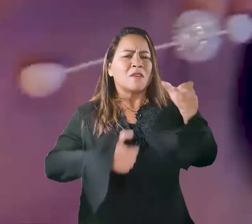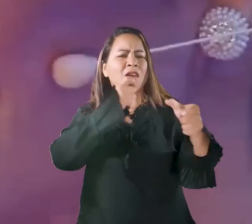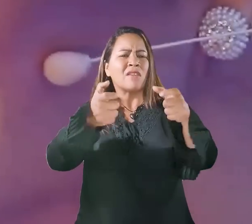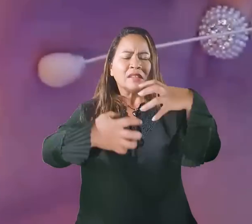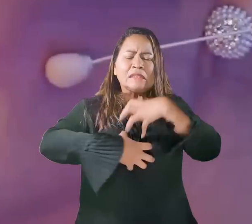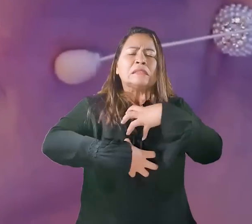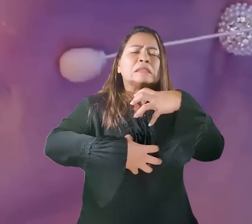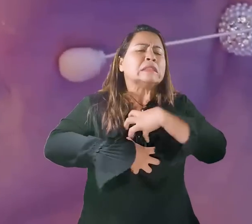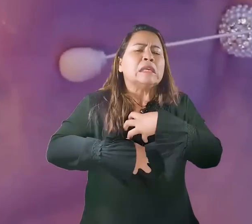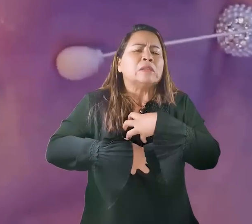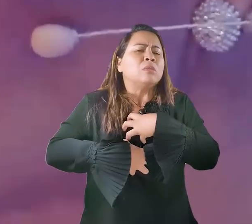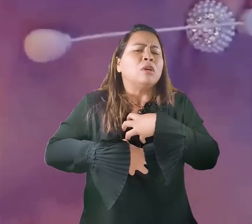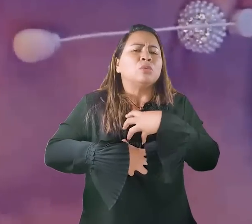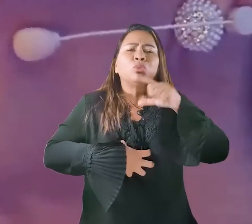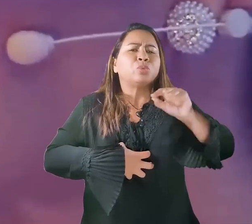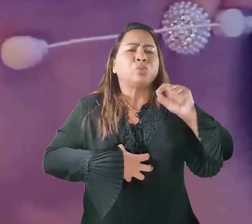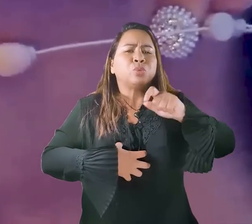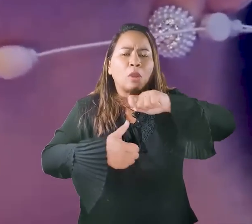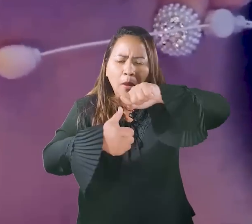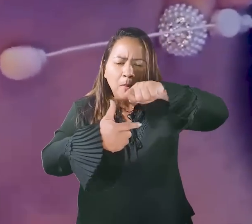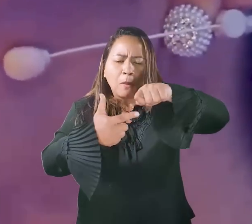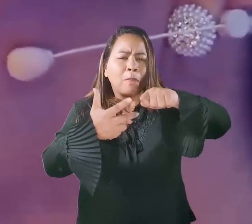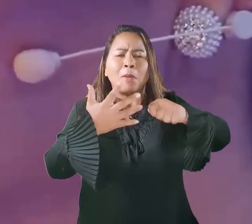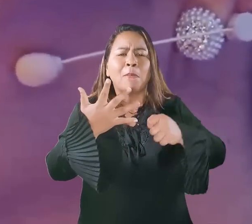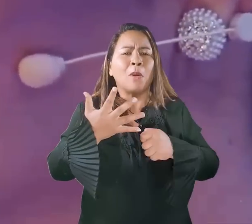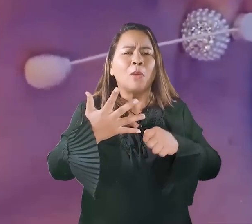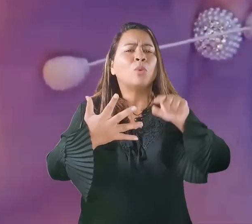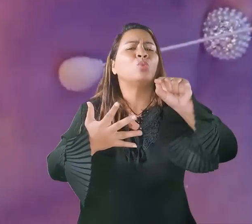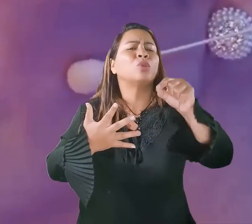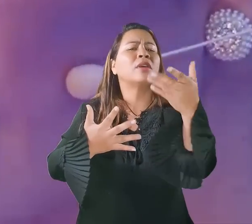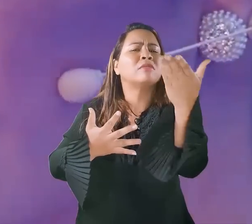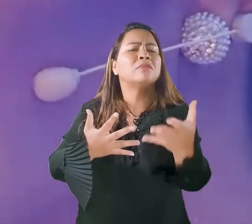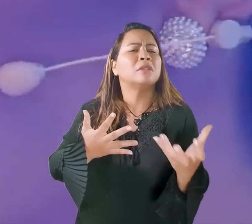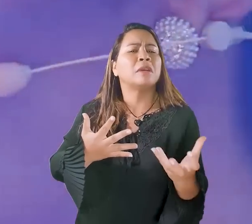de. O que você tem que limpar?